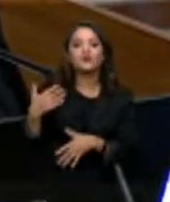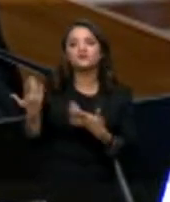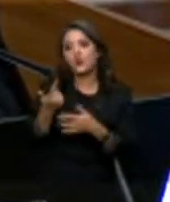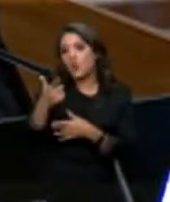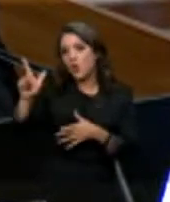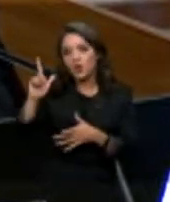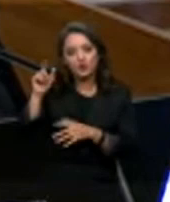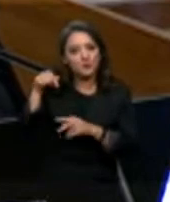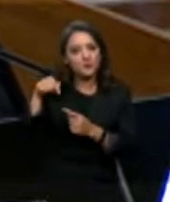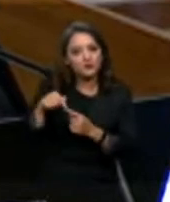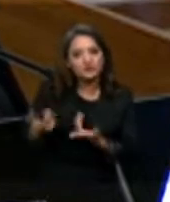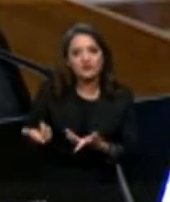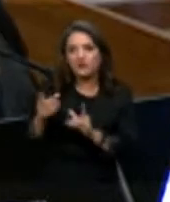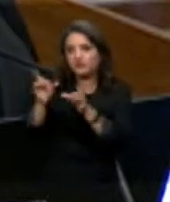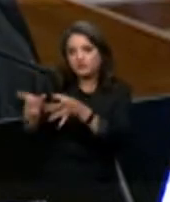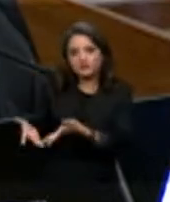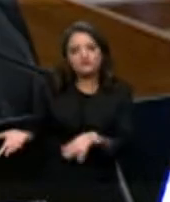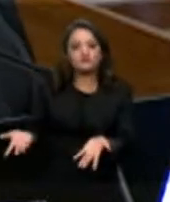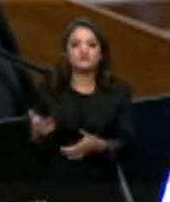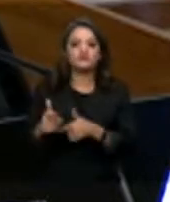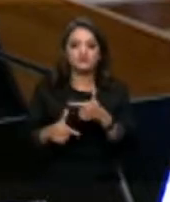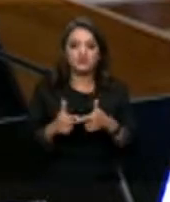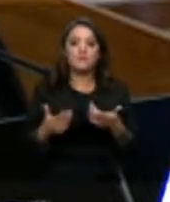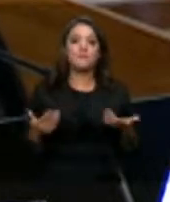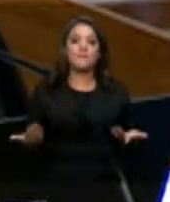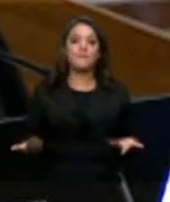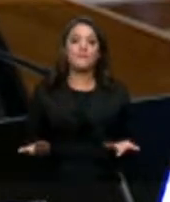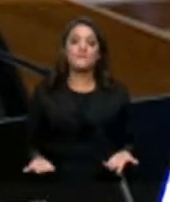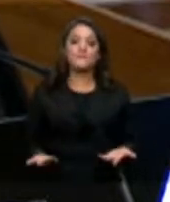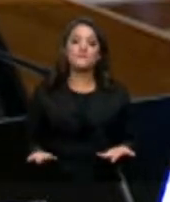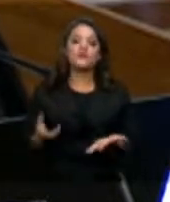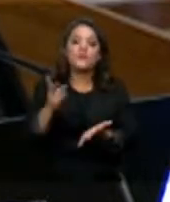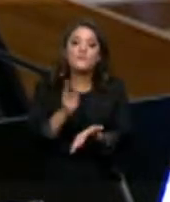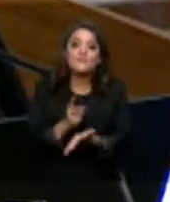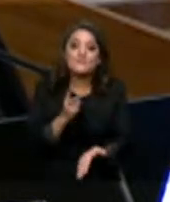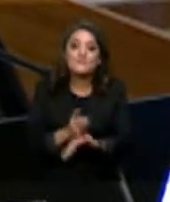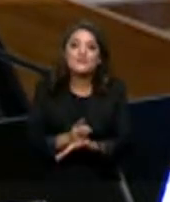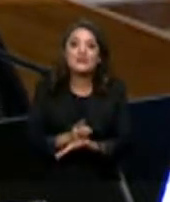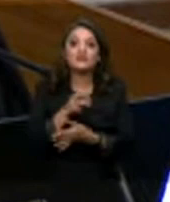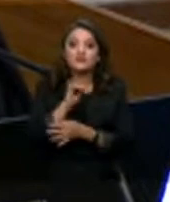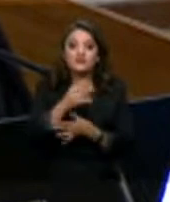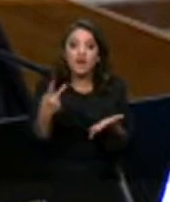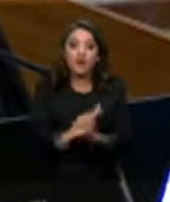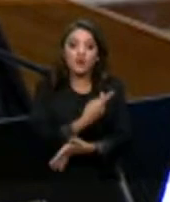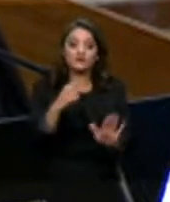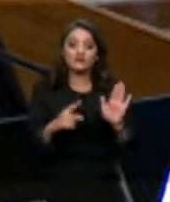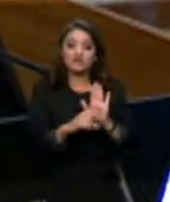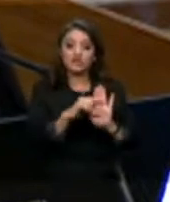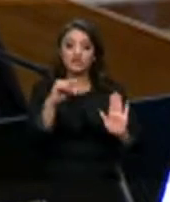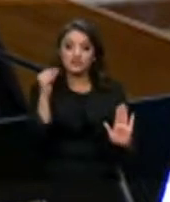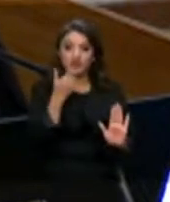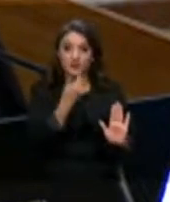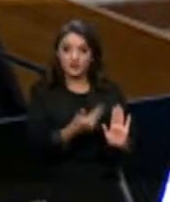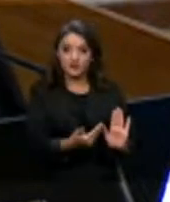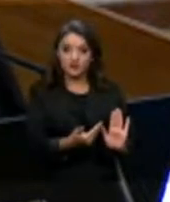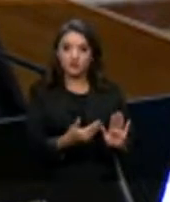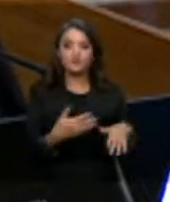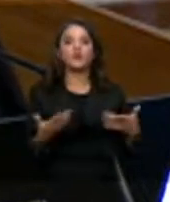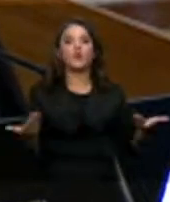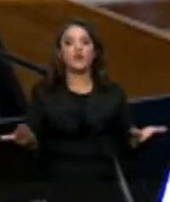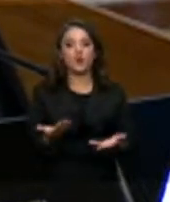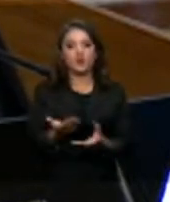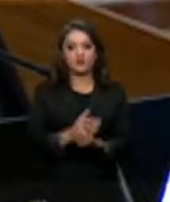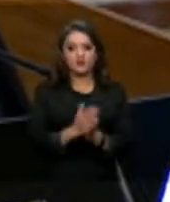motivo de cessação do exercício do cargo, mesmo em caso de destaque. E agora, no caso concreto,